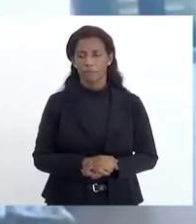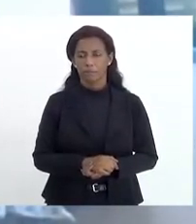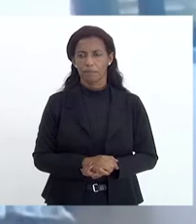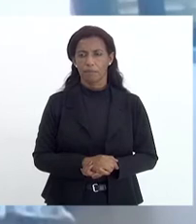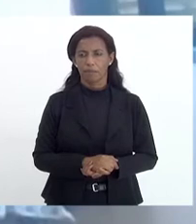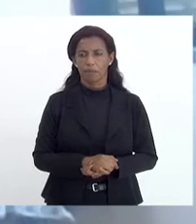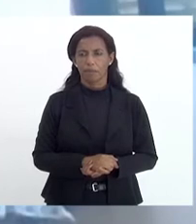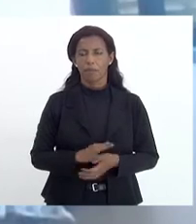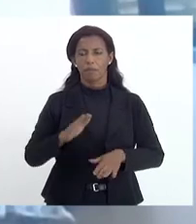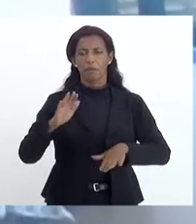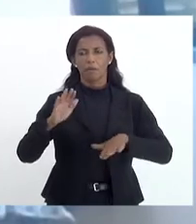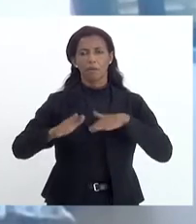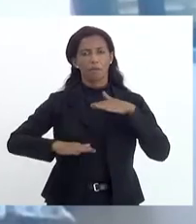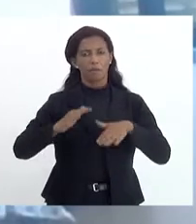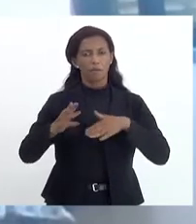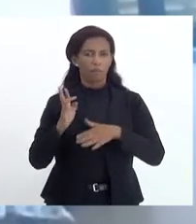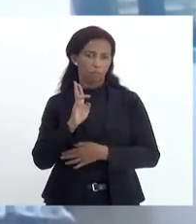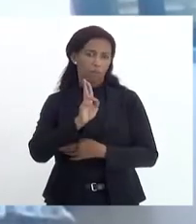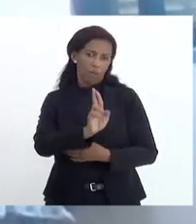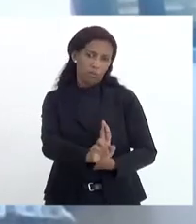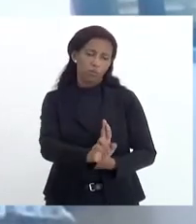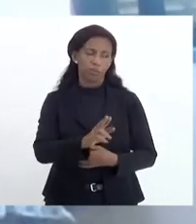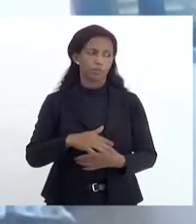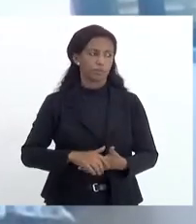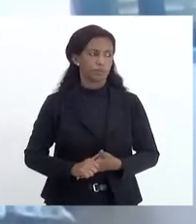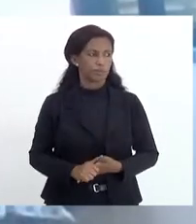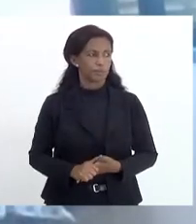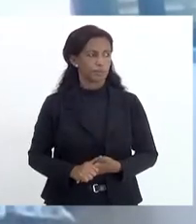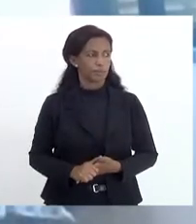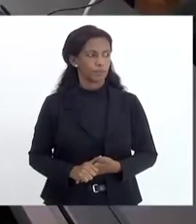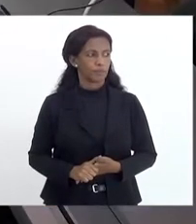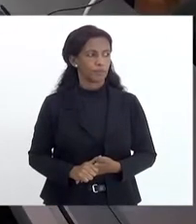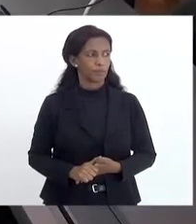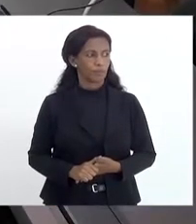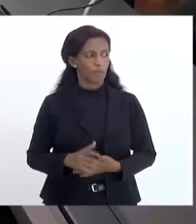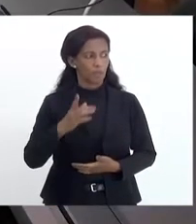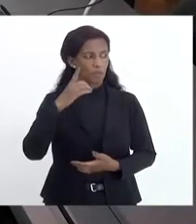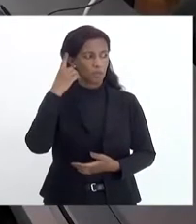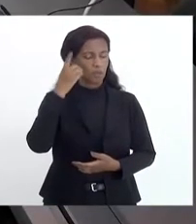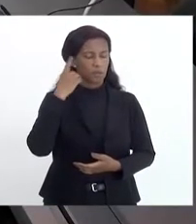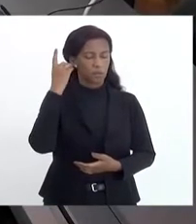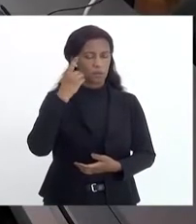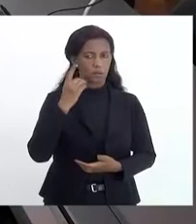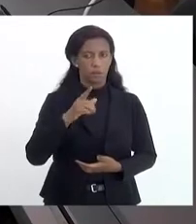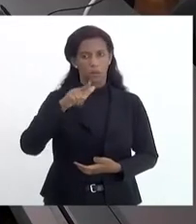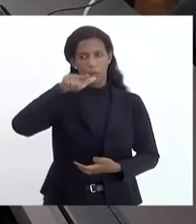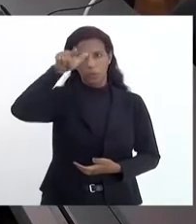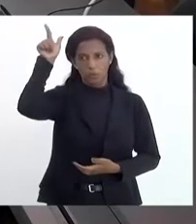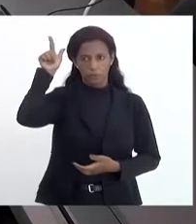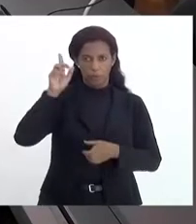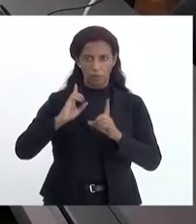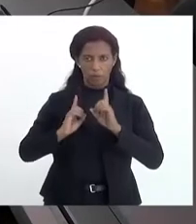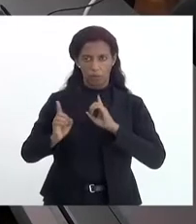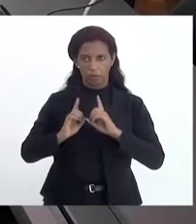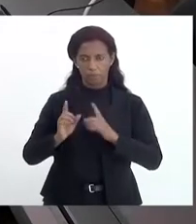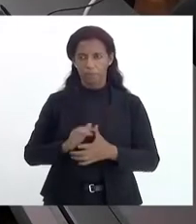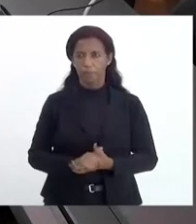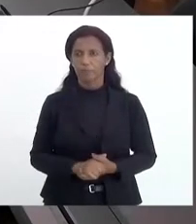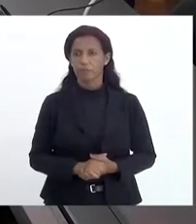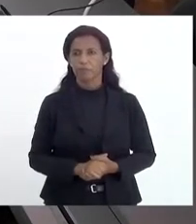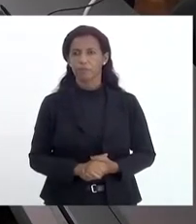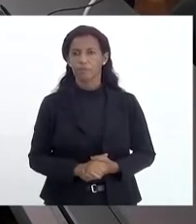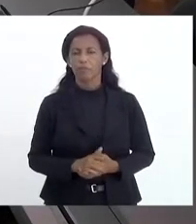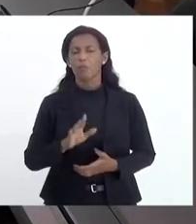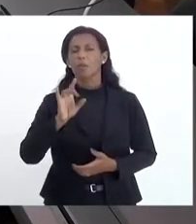dias regimentais. Ok. Deputado Luiz Paulo quer discutir? Eu queria